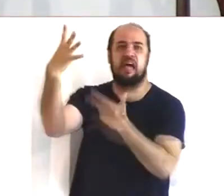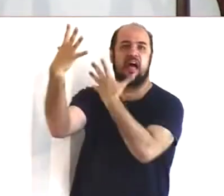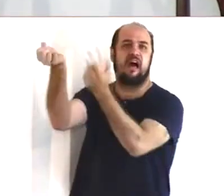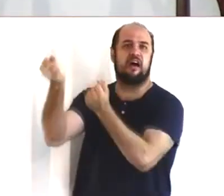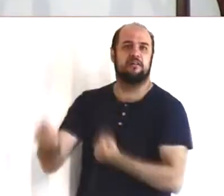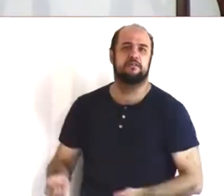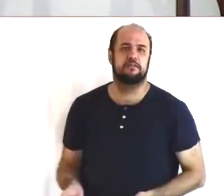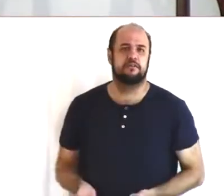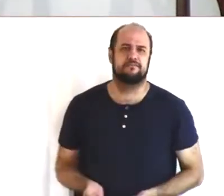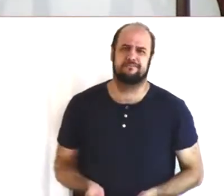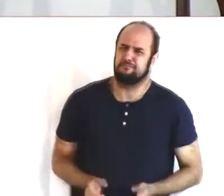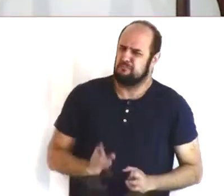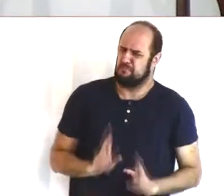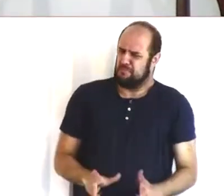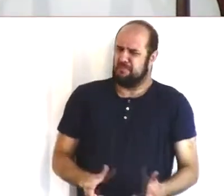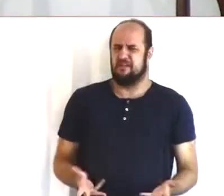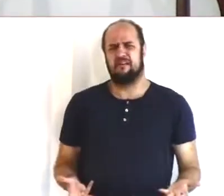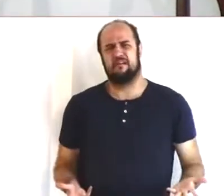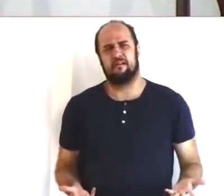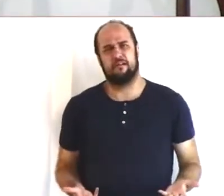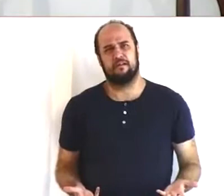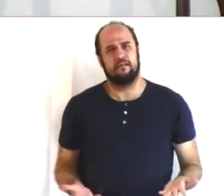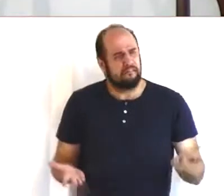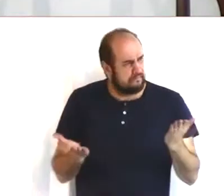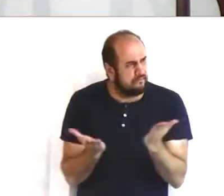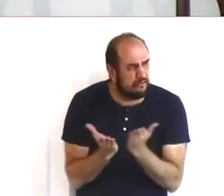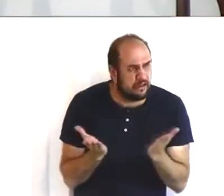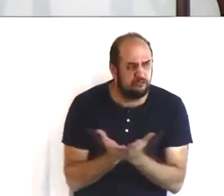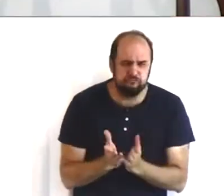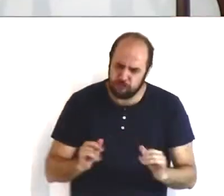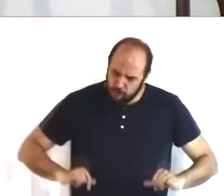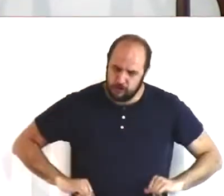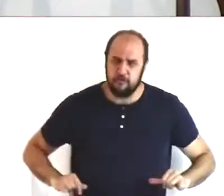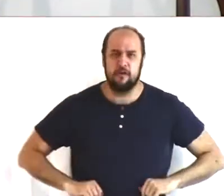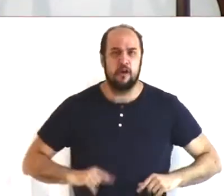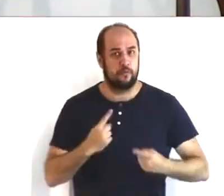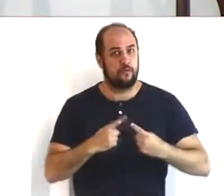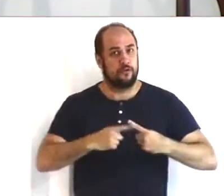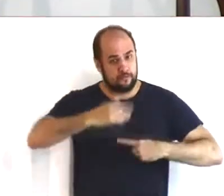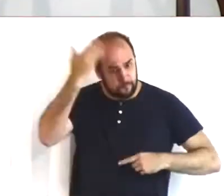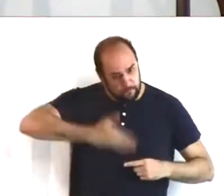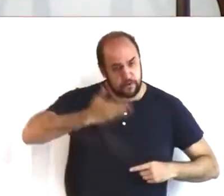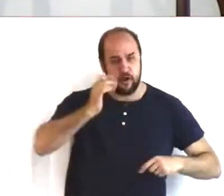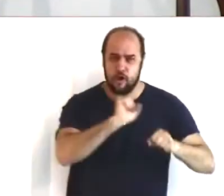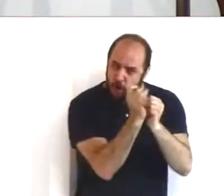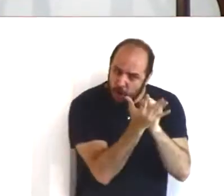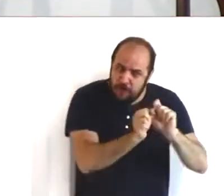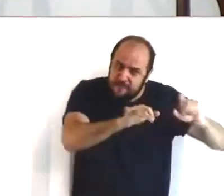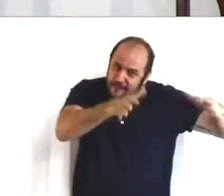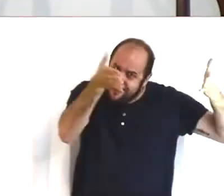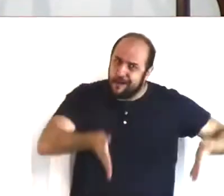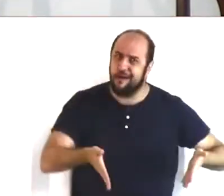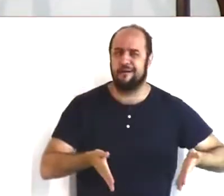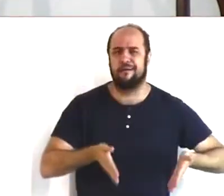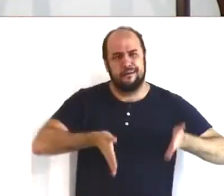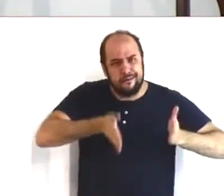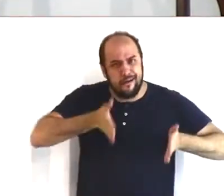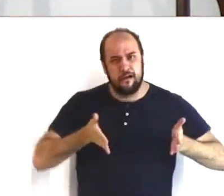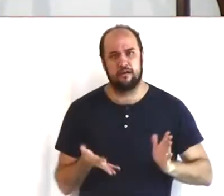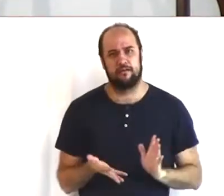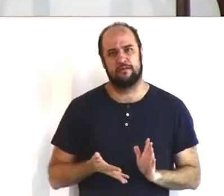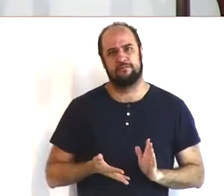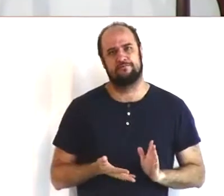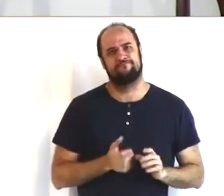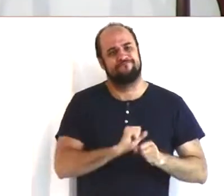atende. Bom, esse cristianismo vai sofrer muito em tempos de pandemias, em tempos de provações, porque as pandemias e